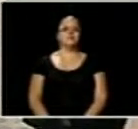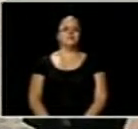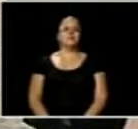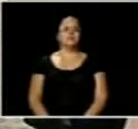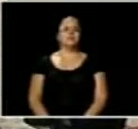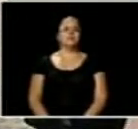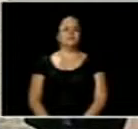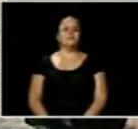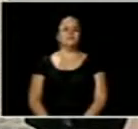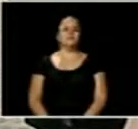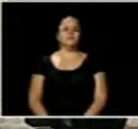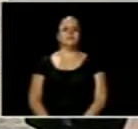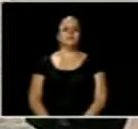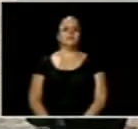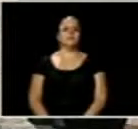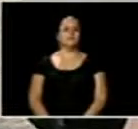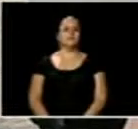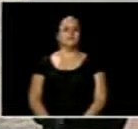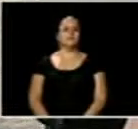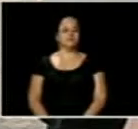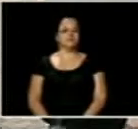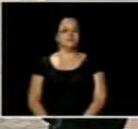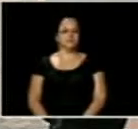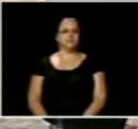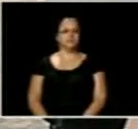Ok. Depois tem justificativo ainda.